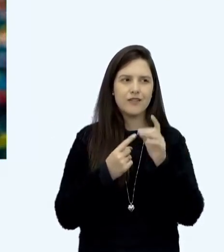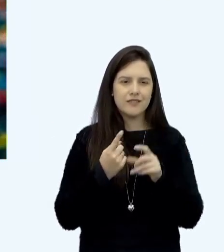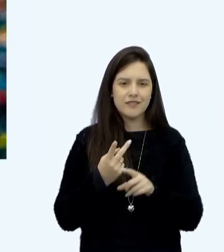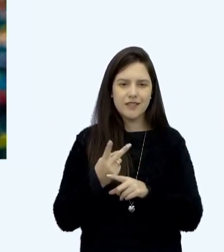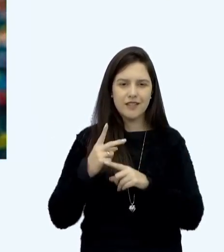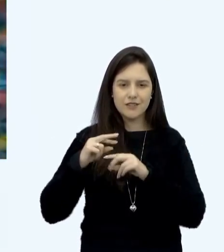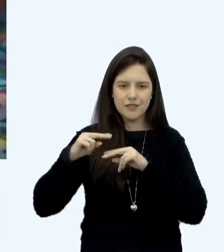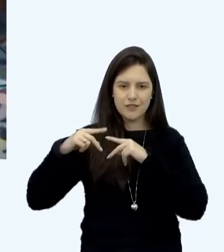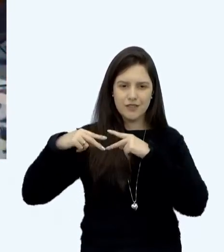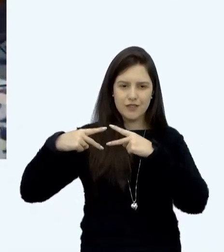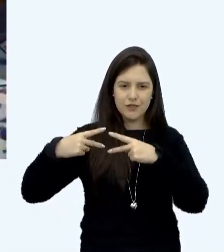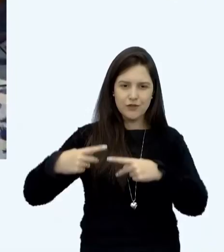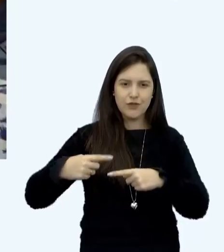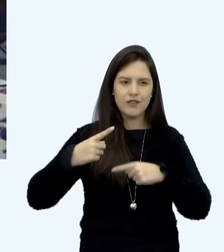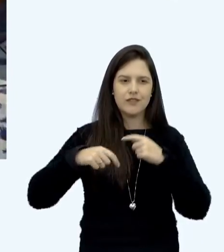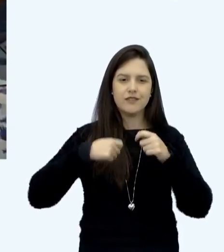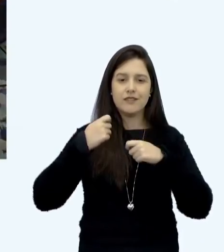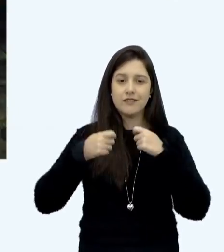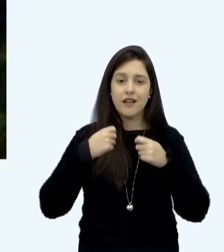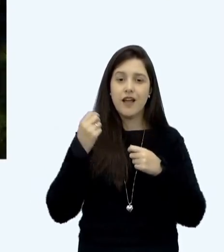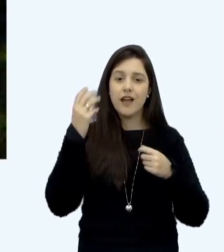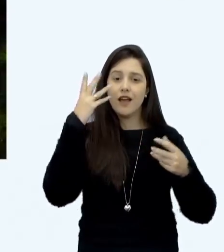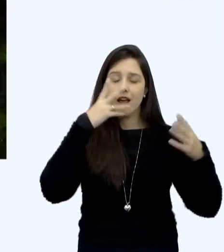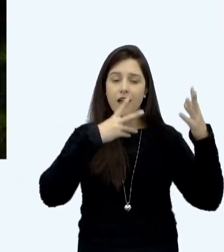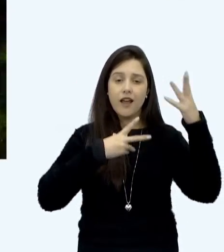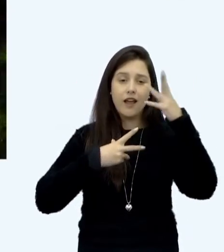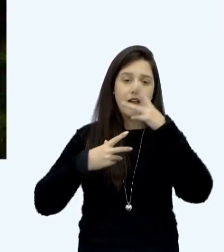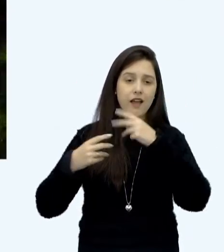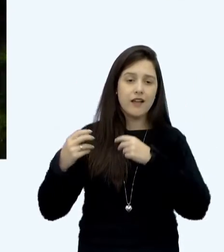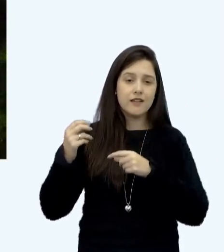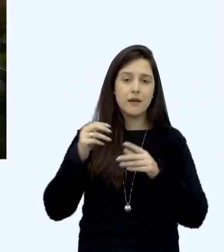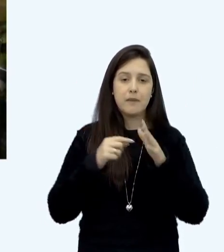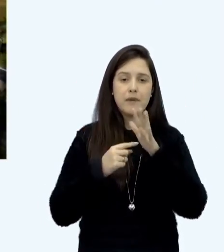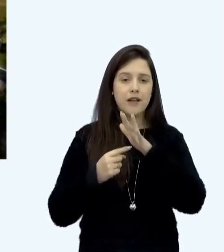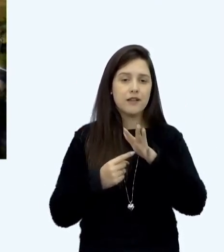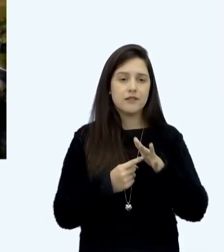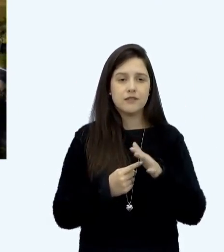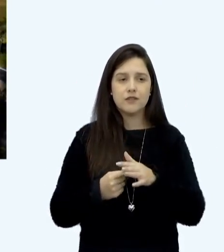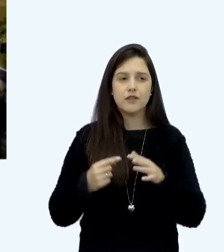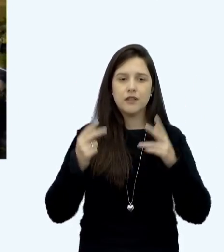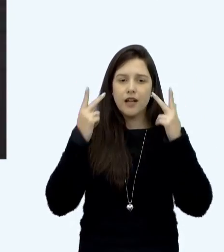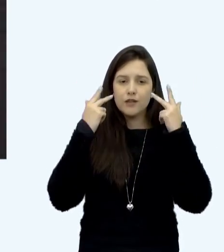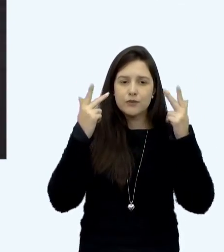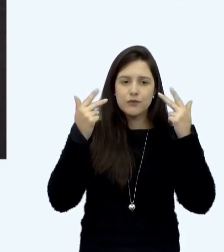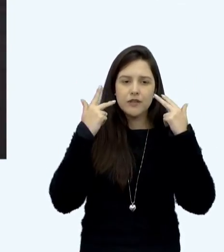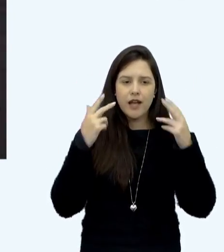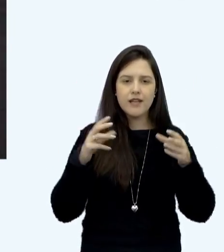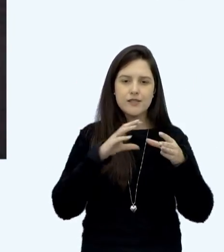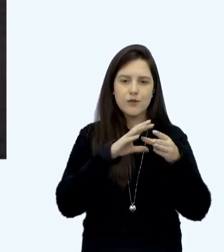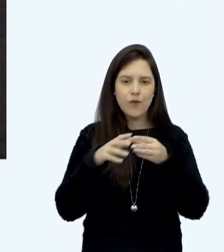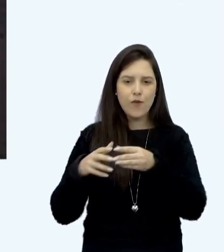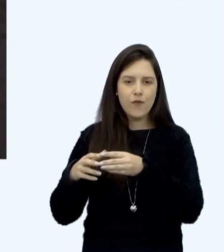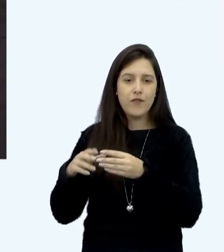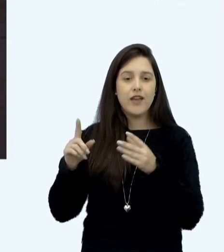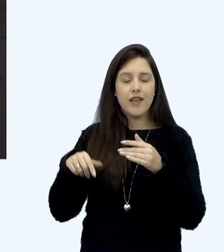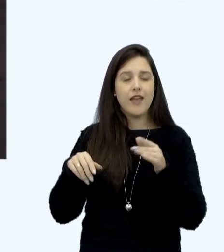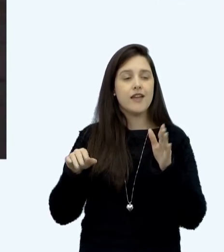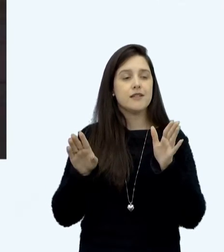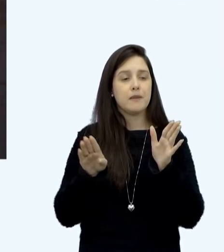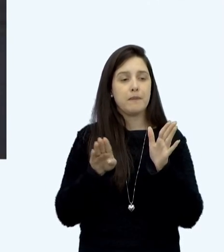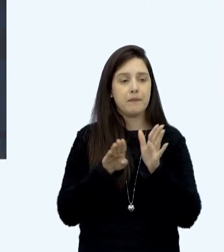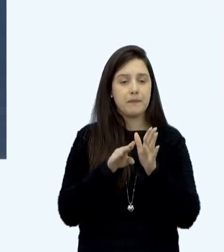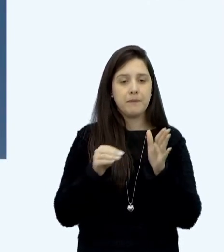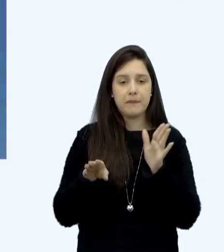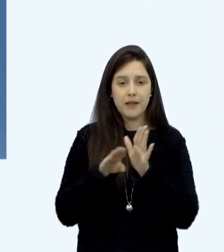tradições alimentares, paisagens culturais, parques naturais e conjuntos urbanos. Esse patrimônio dá um